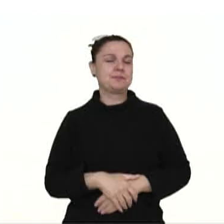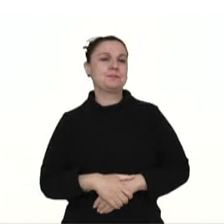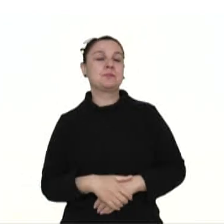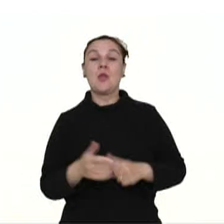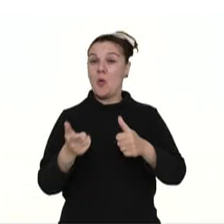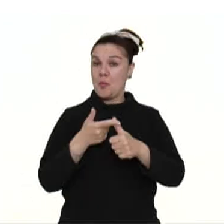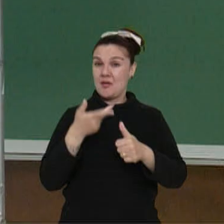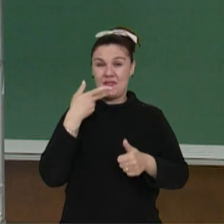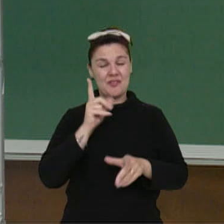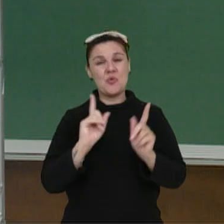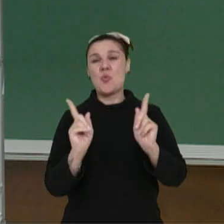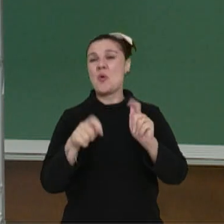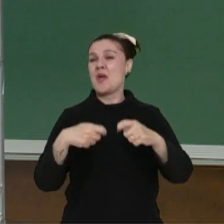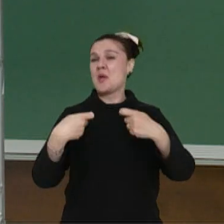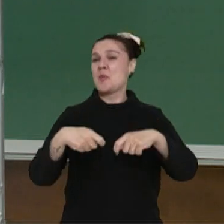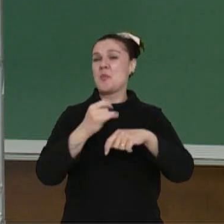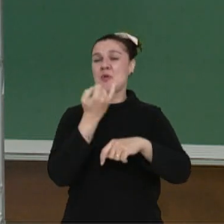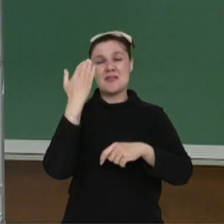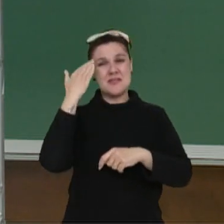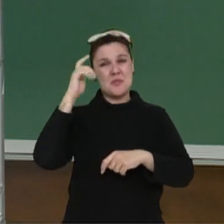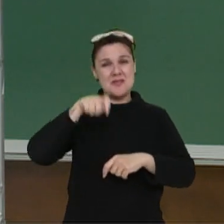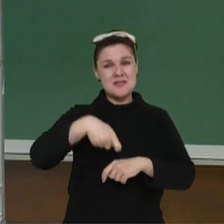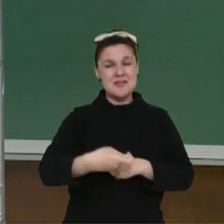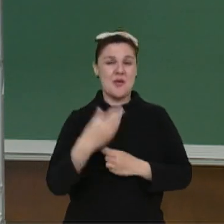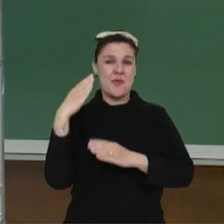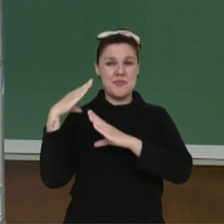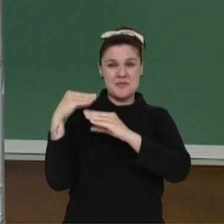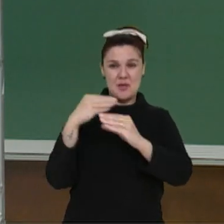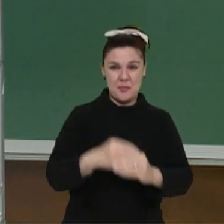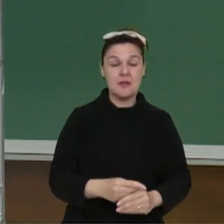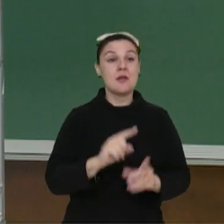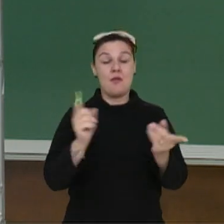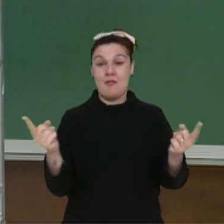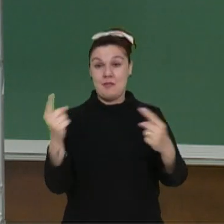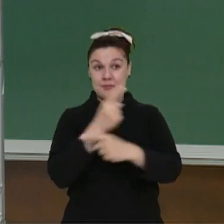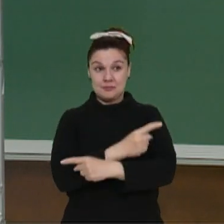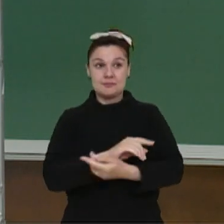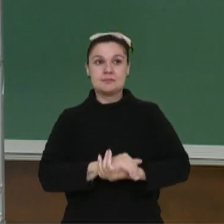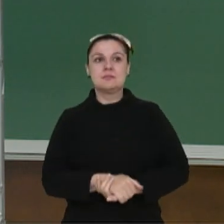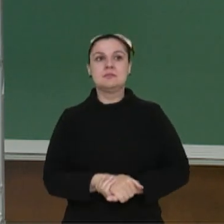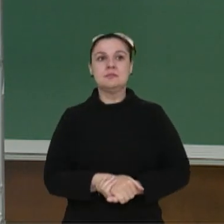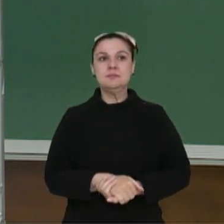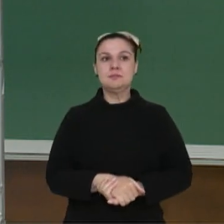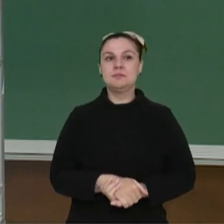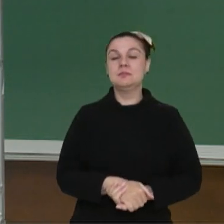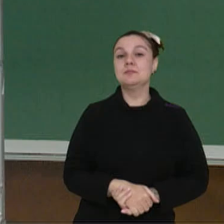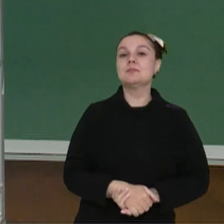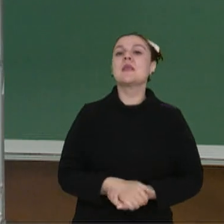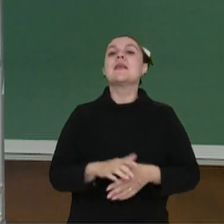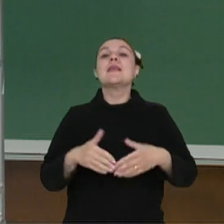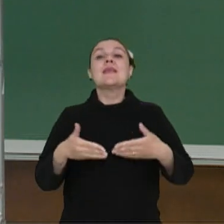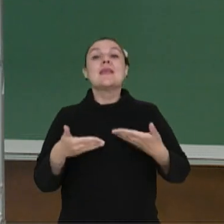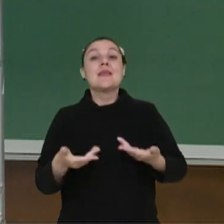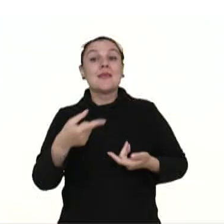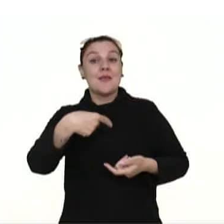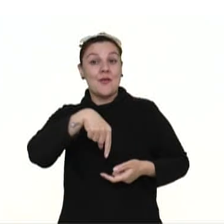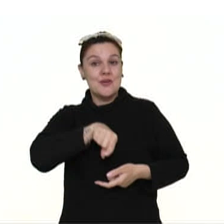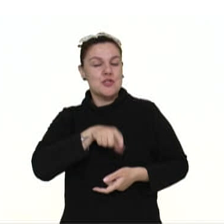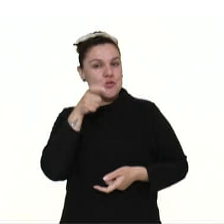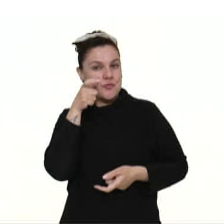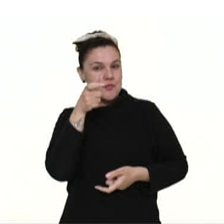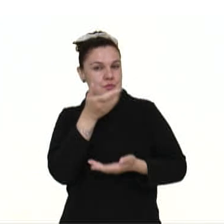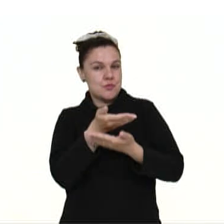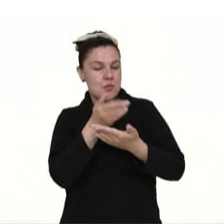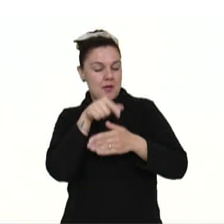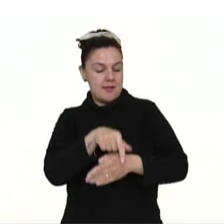não é importante reforçar esses símbolos e saberes. E a gente falou que é o contrário, né? Então, vimos nessa aula a